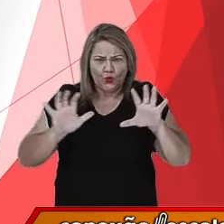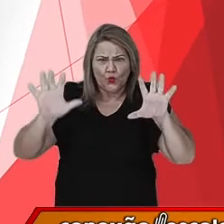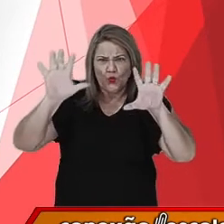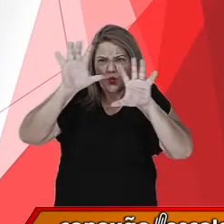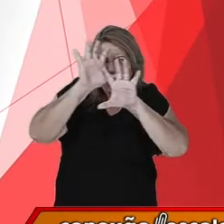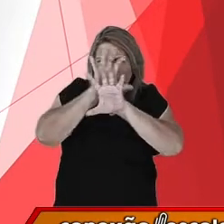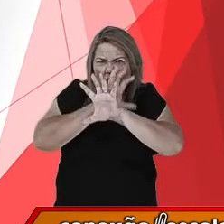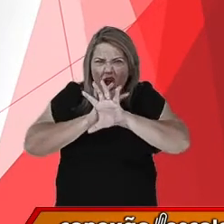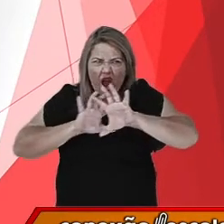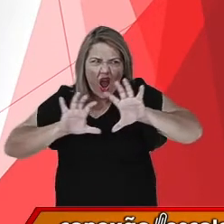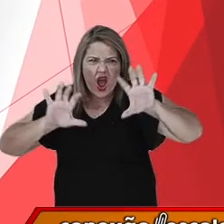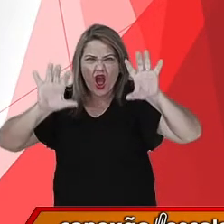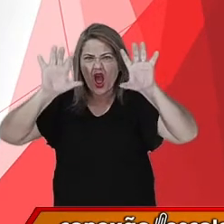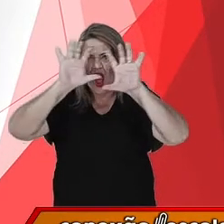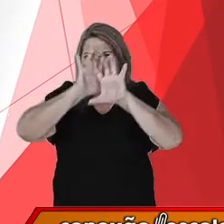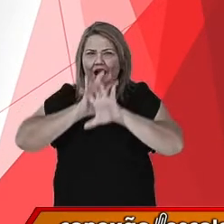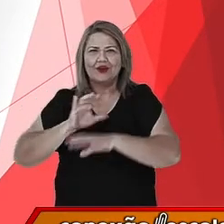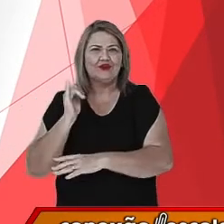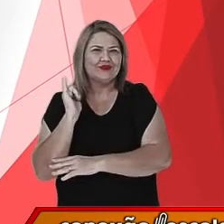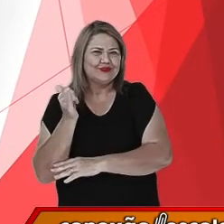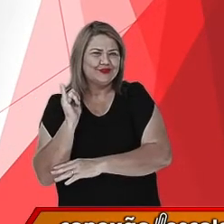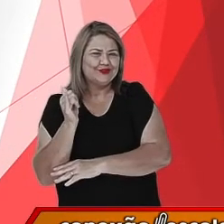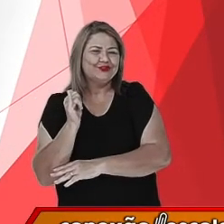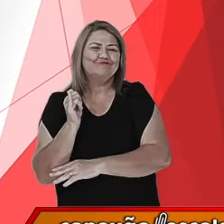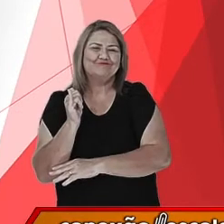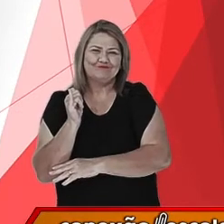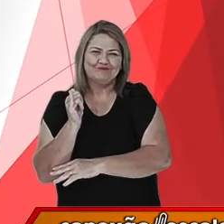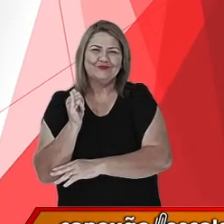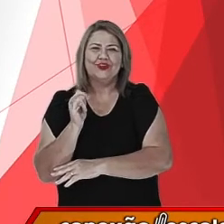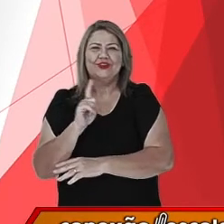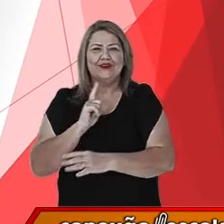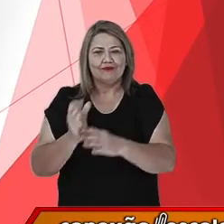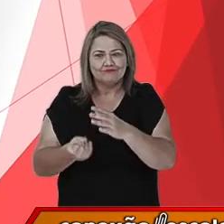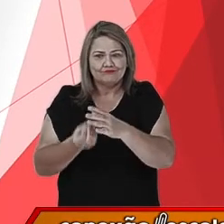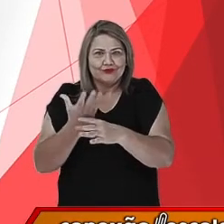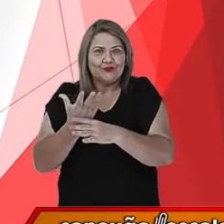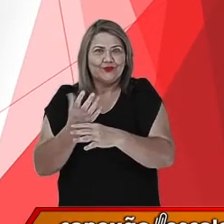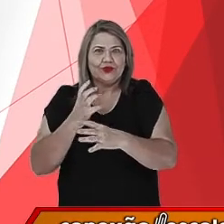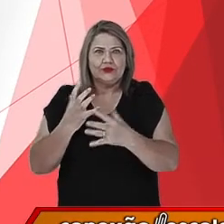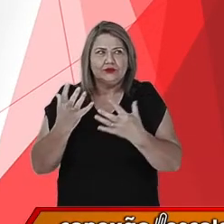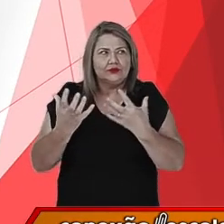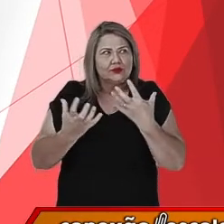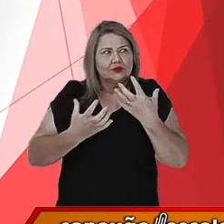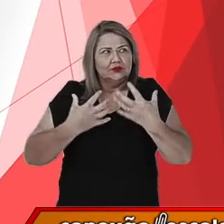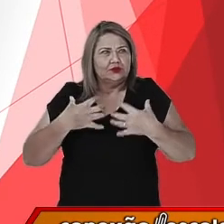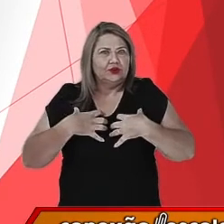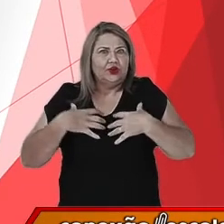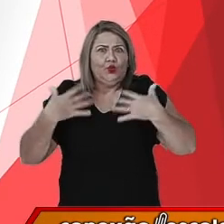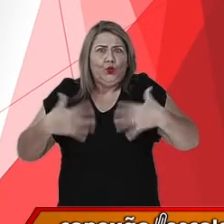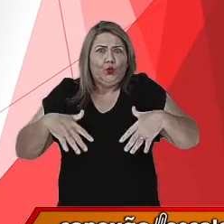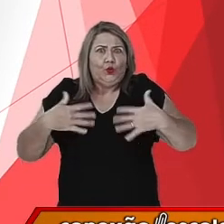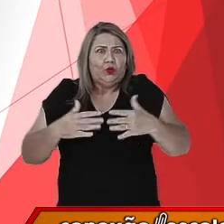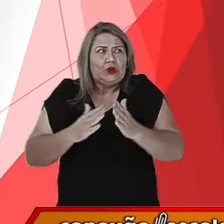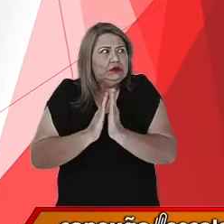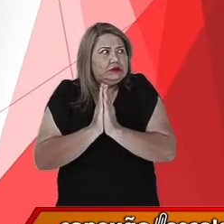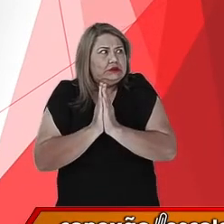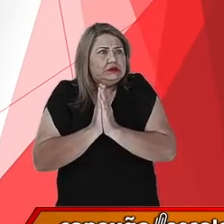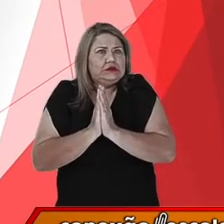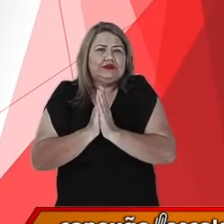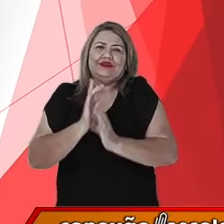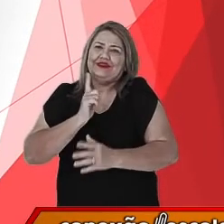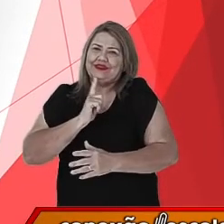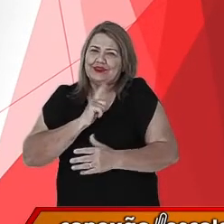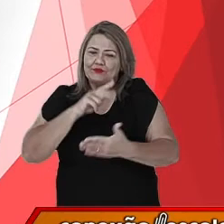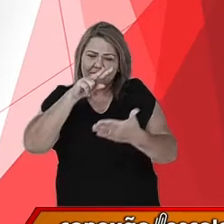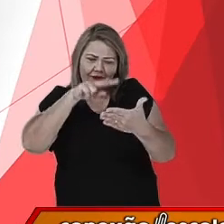se passando dentro daquela narrativa. E isso vai criar uma tensão muito maior na narrativa, e o